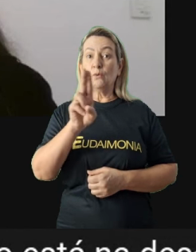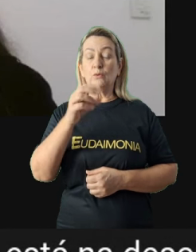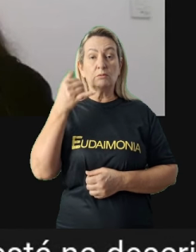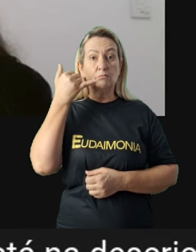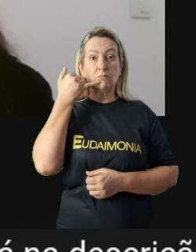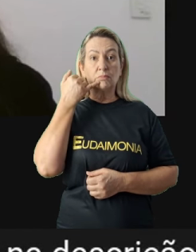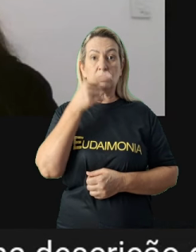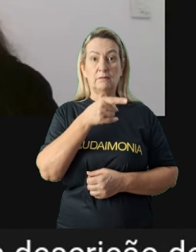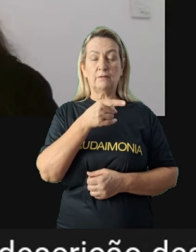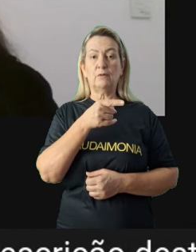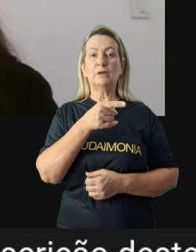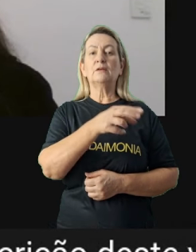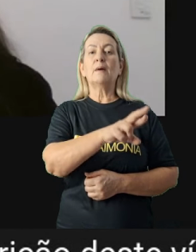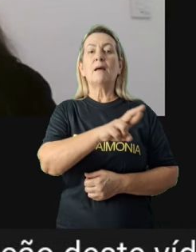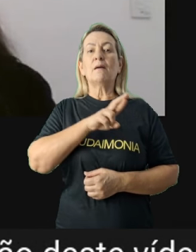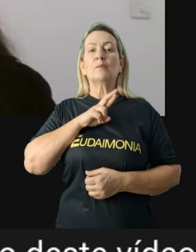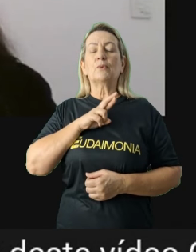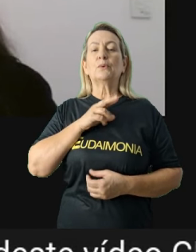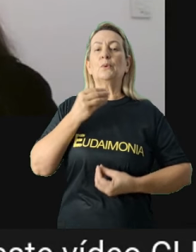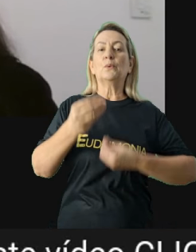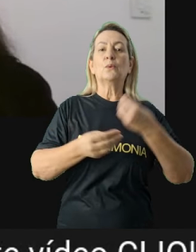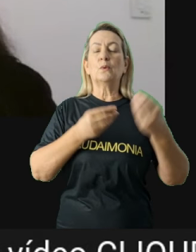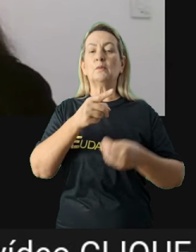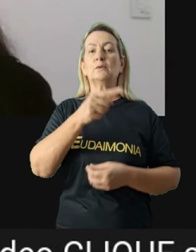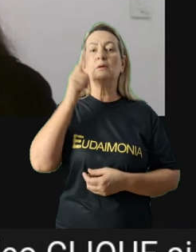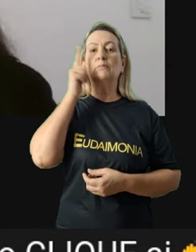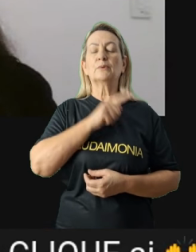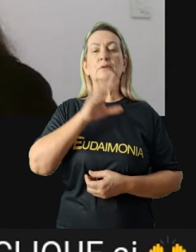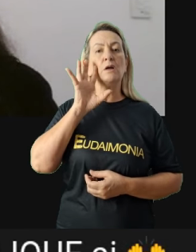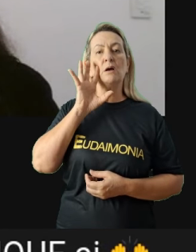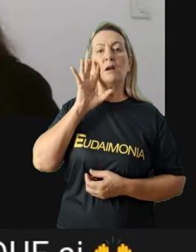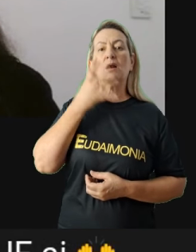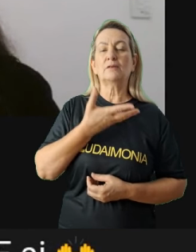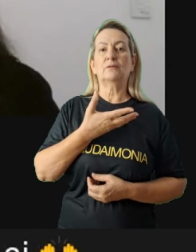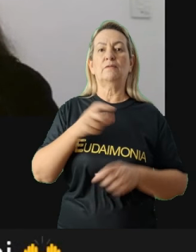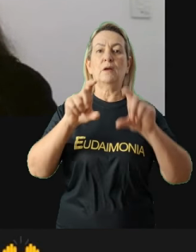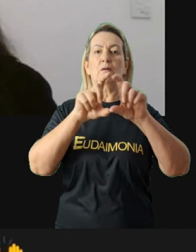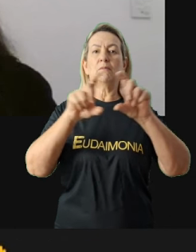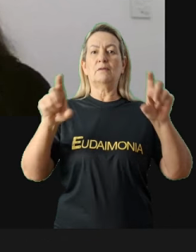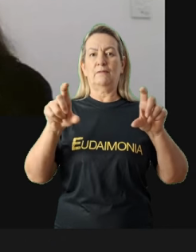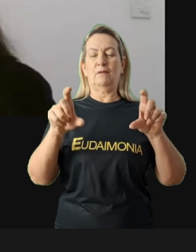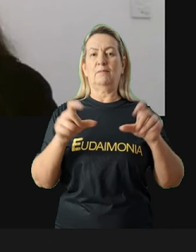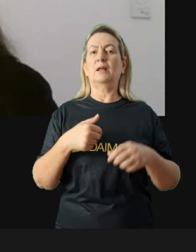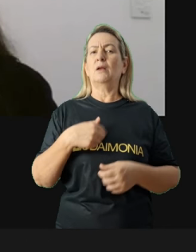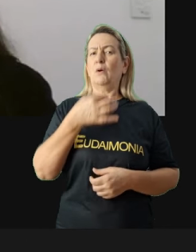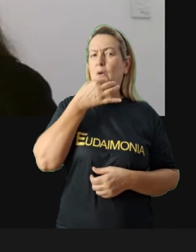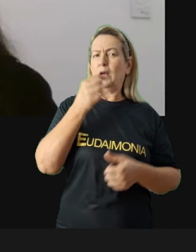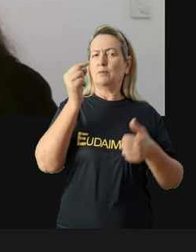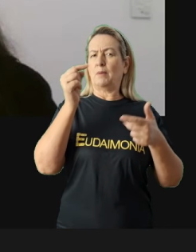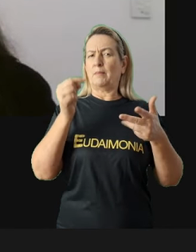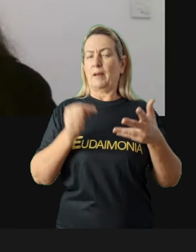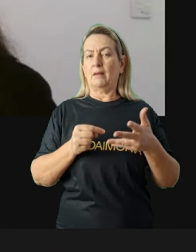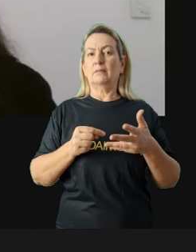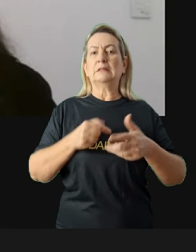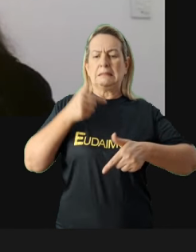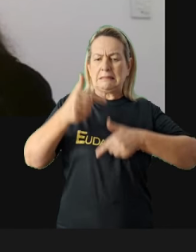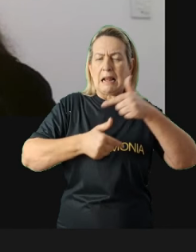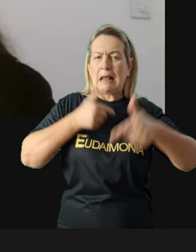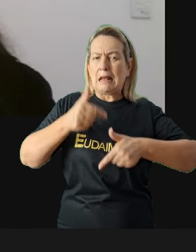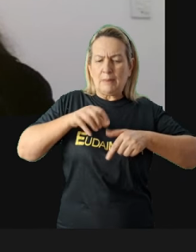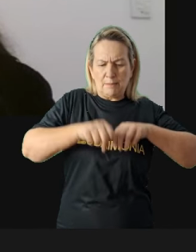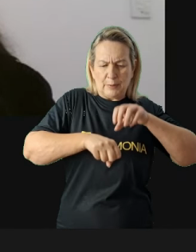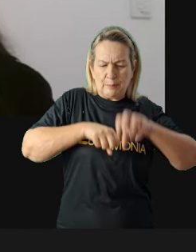filmagem, né? Pega o teu celular e você vai me responder como é que você conseguiu resolver aquela fórmula.